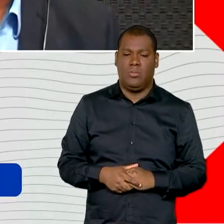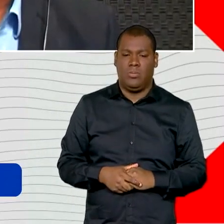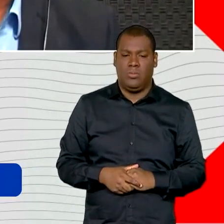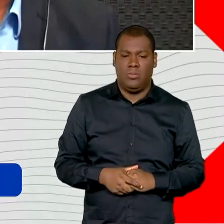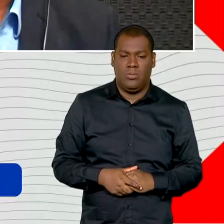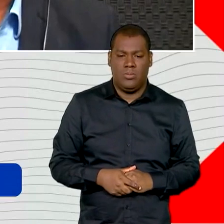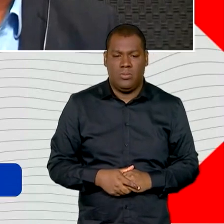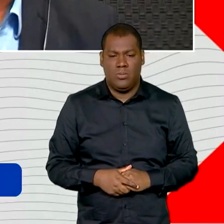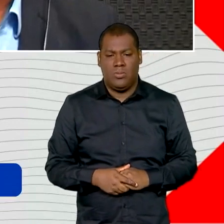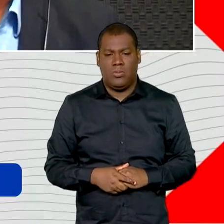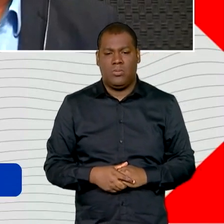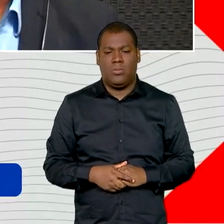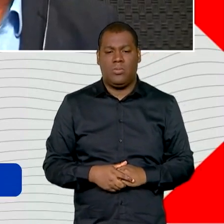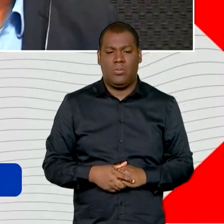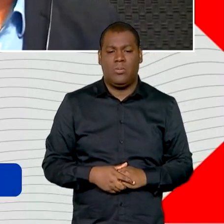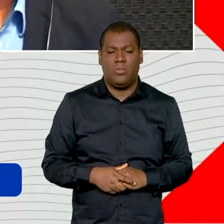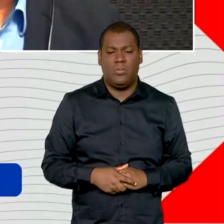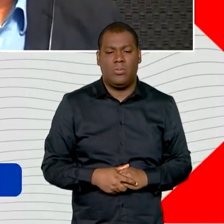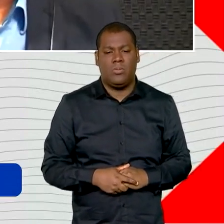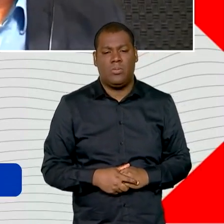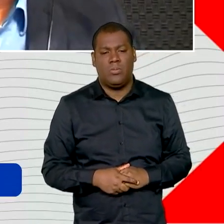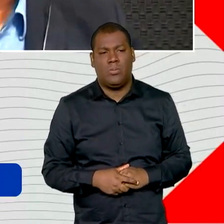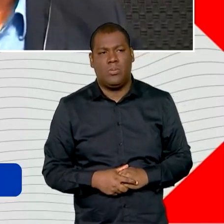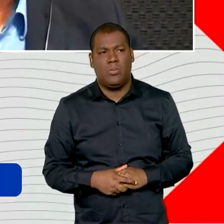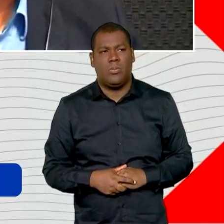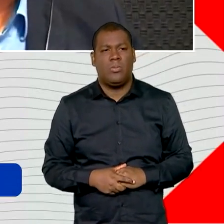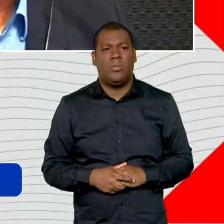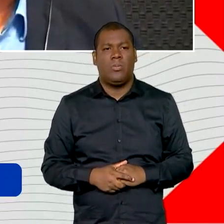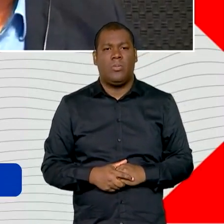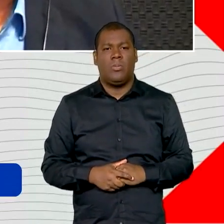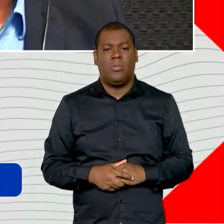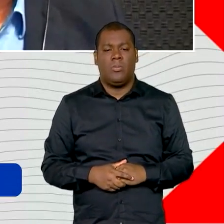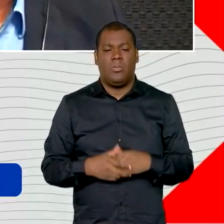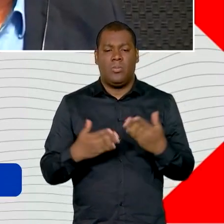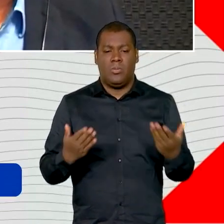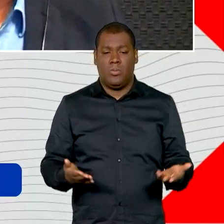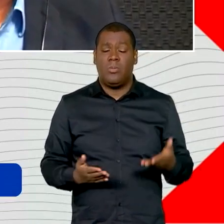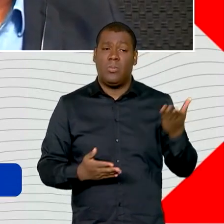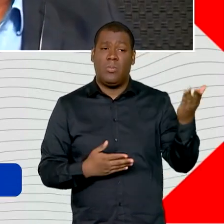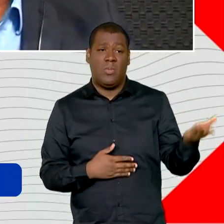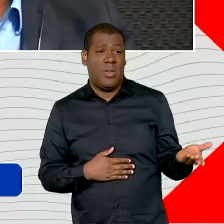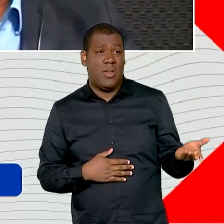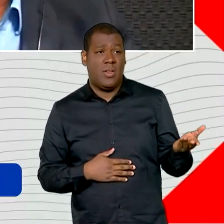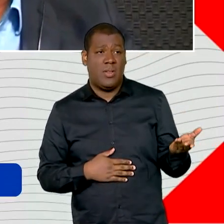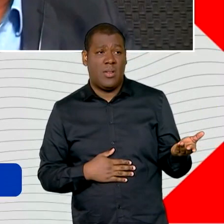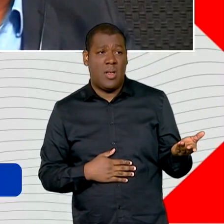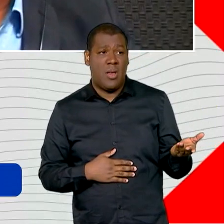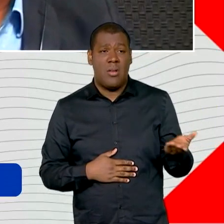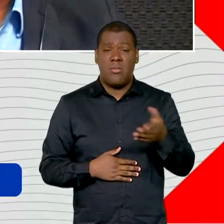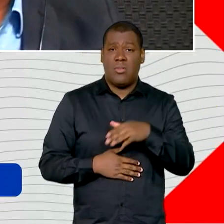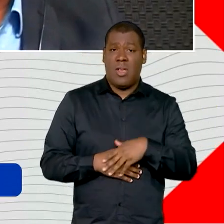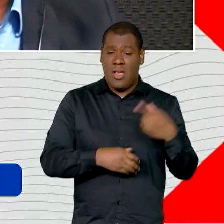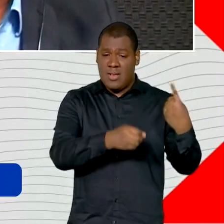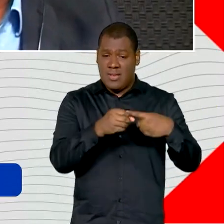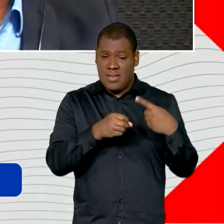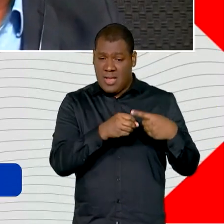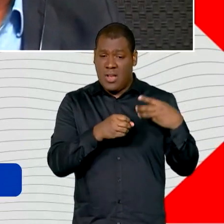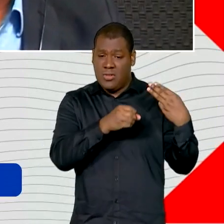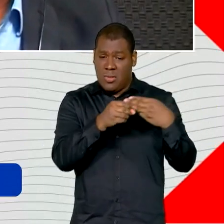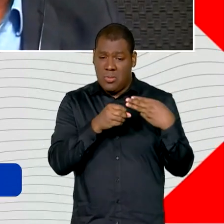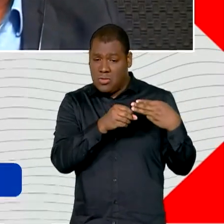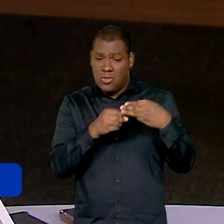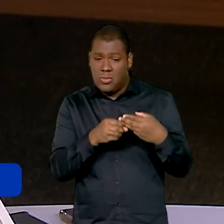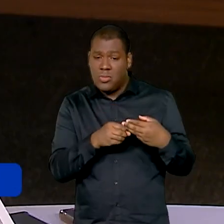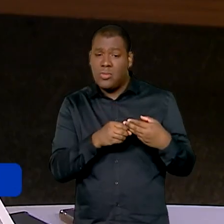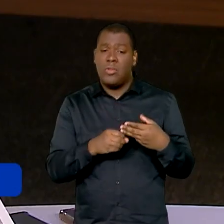obra. Mas se ela não tiver, ela vai parar, porque ela não vai no banco tomar um empréstimo a juro alto, senão o lucro dela vai embora e ela vai ficar